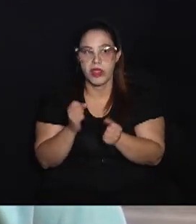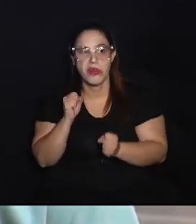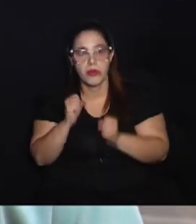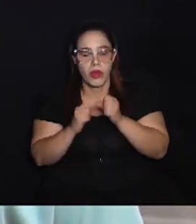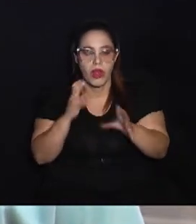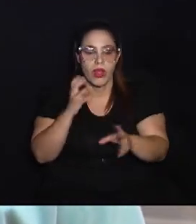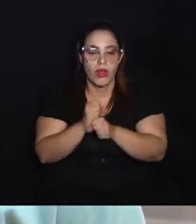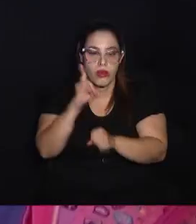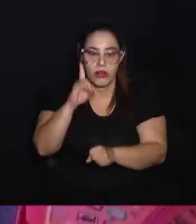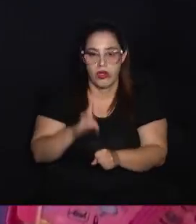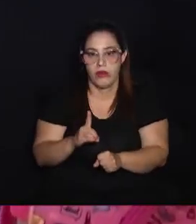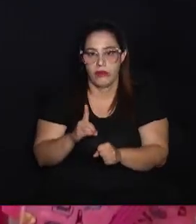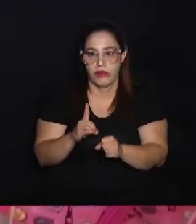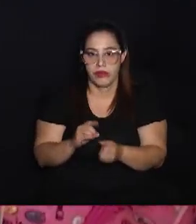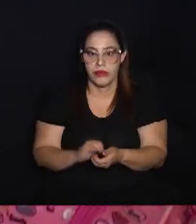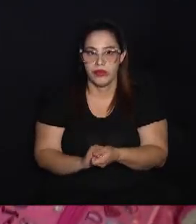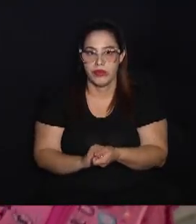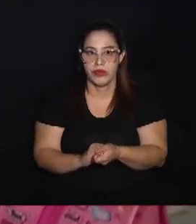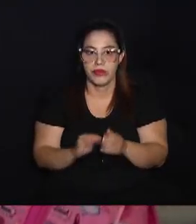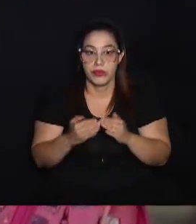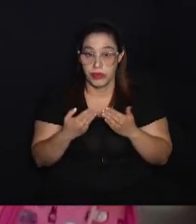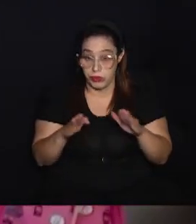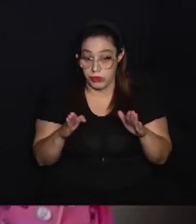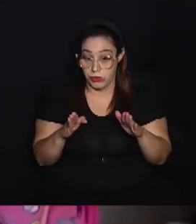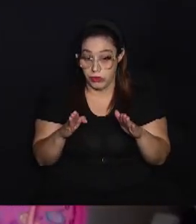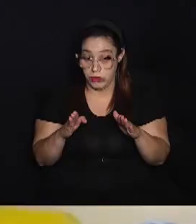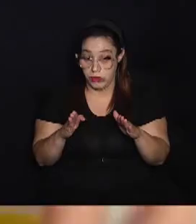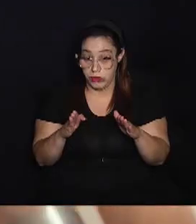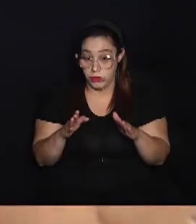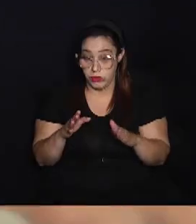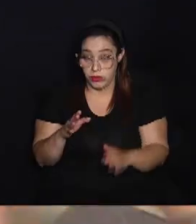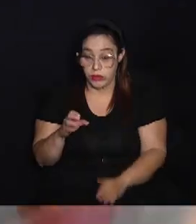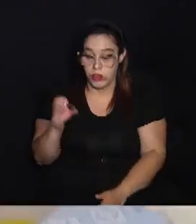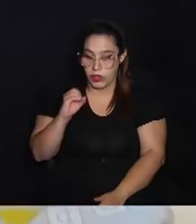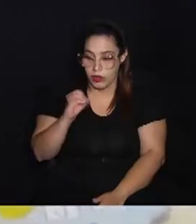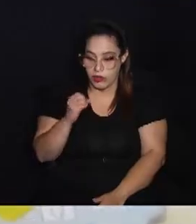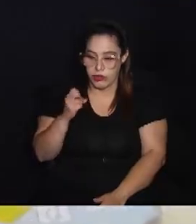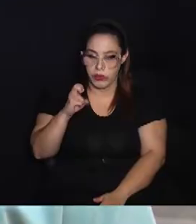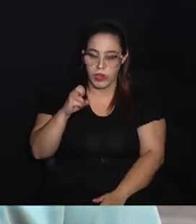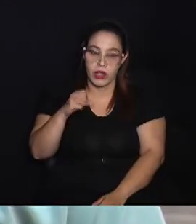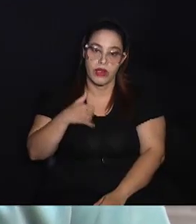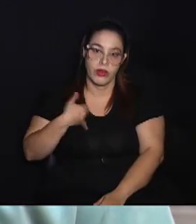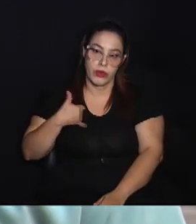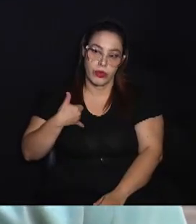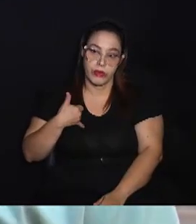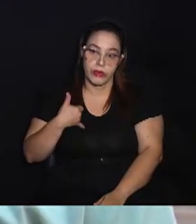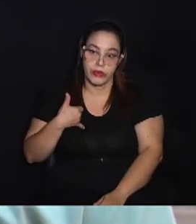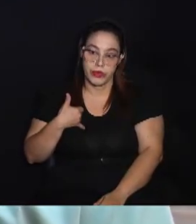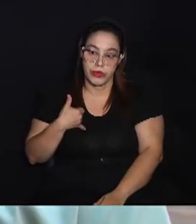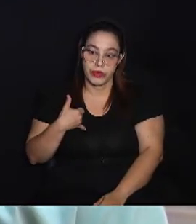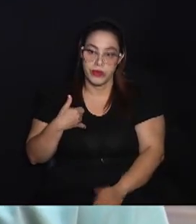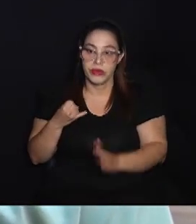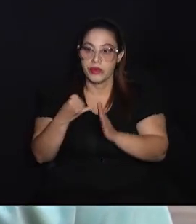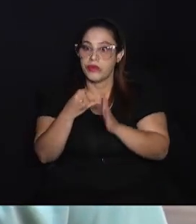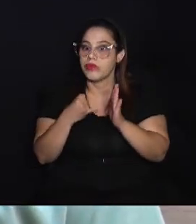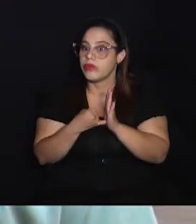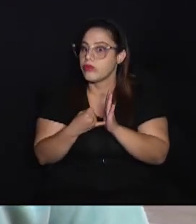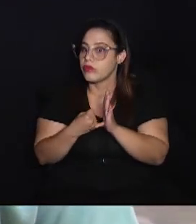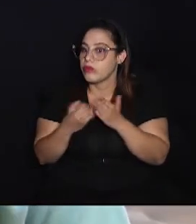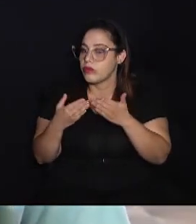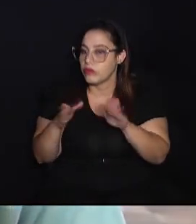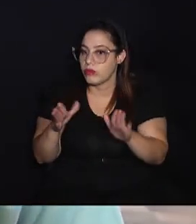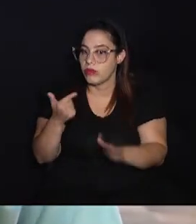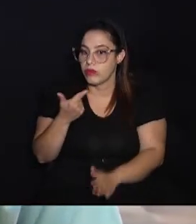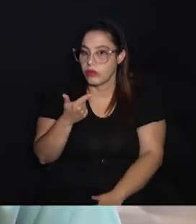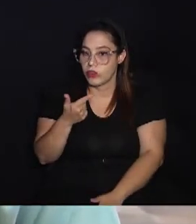equipe gestora da unidade. As vagas são para crianças de 0 a 5 anos. Como esse cadastro, que se iniciou em